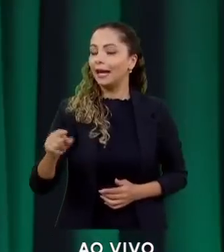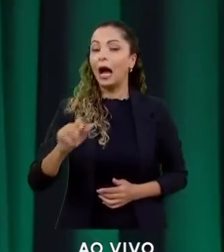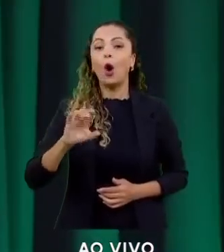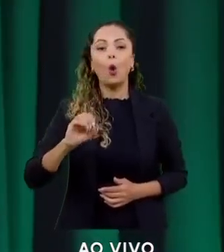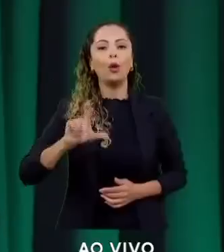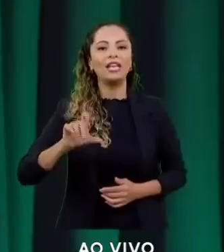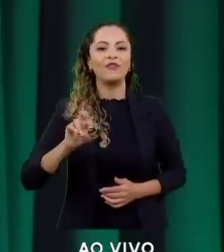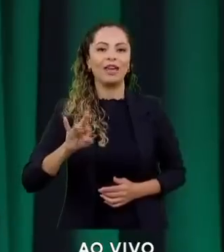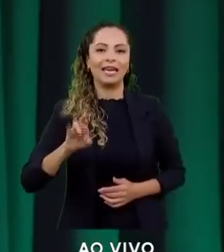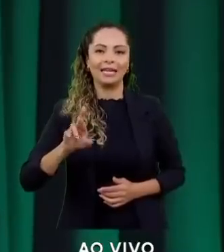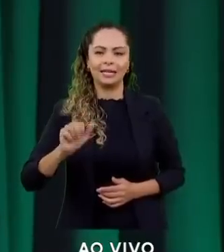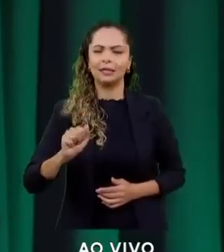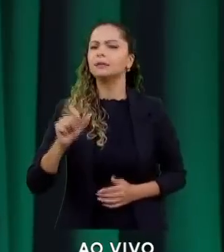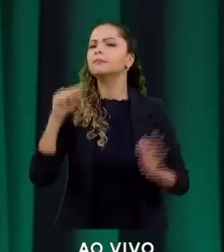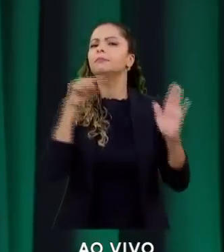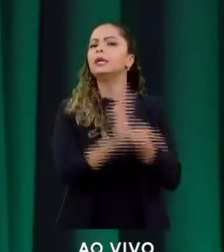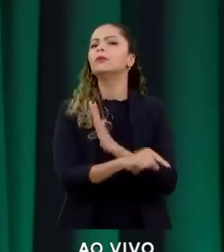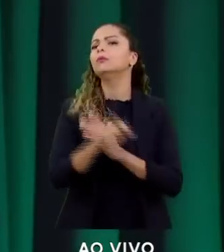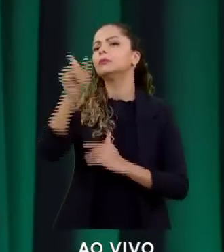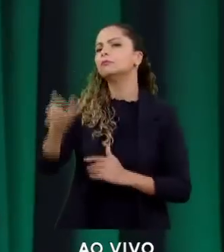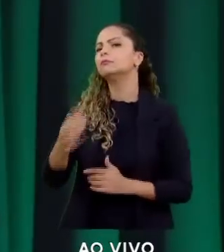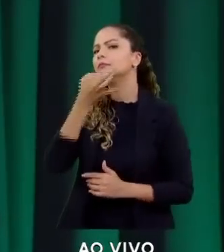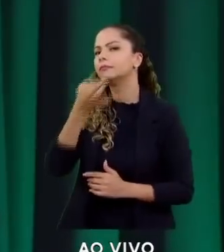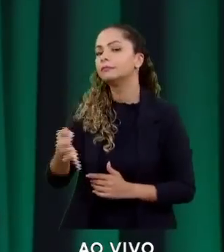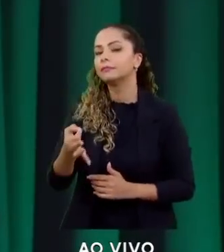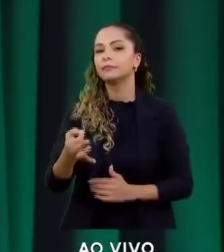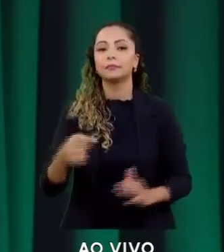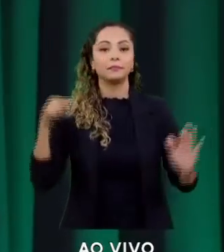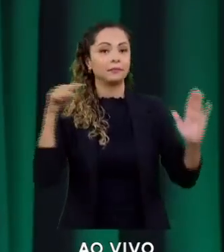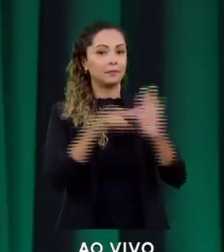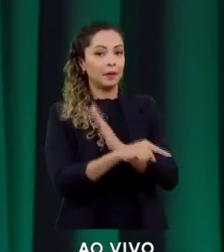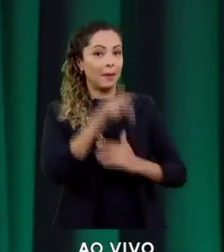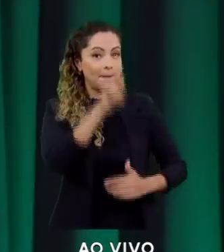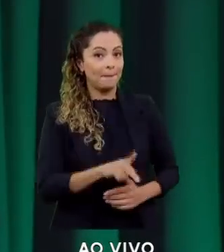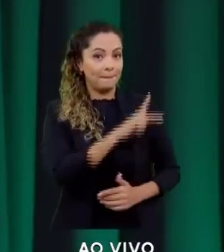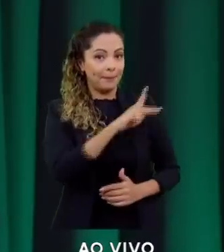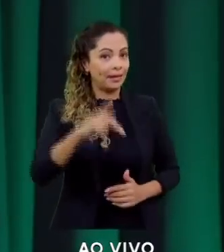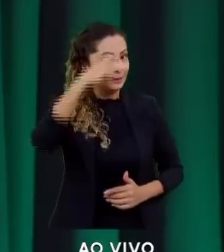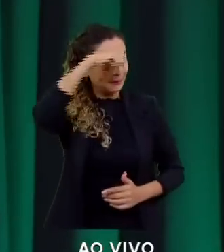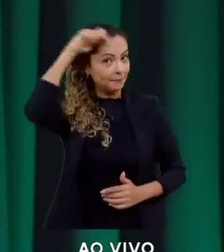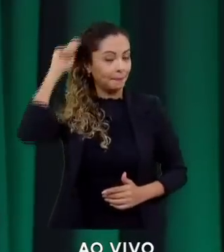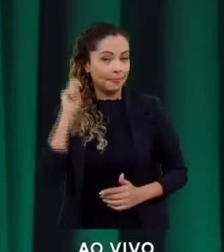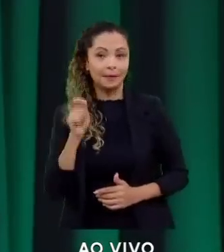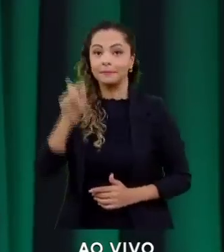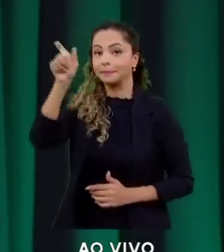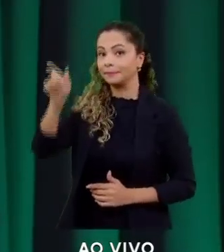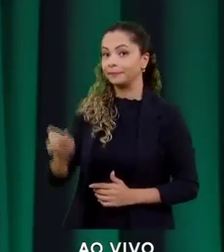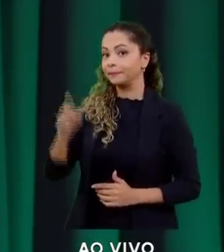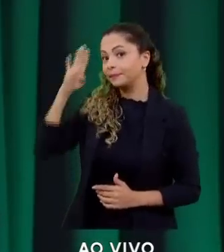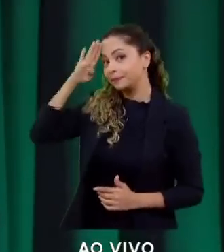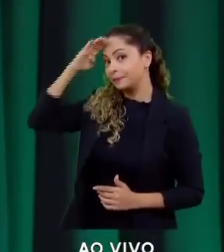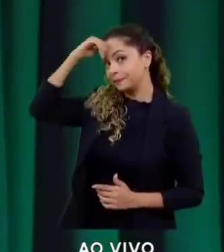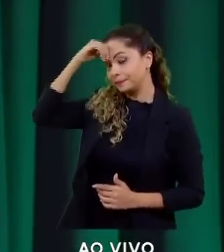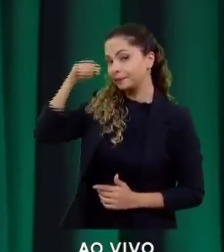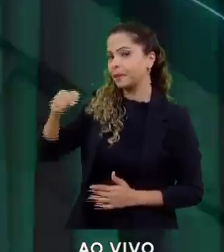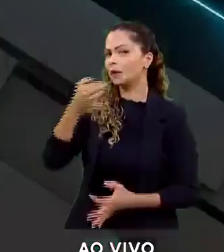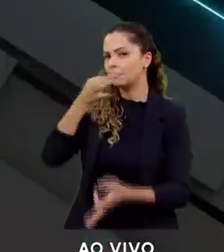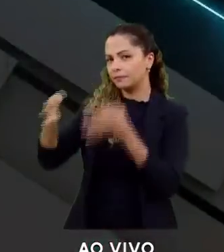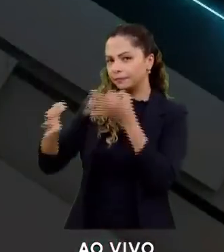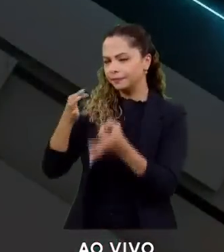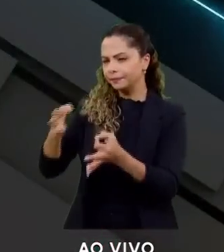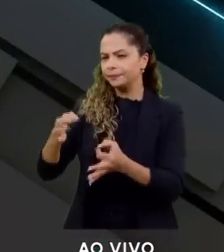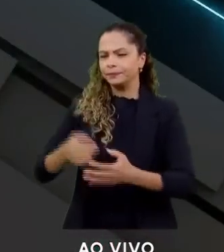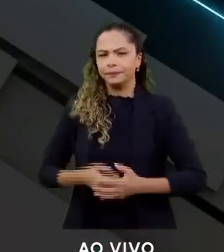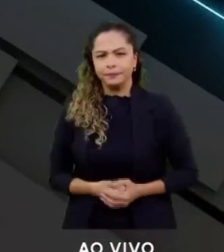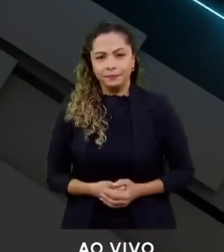Olá boa noite a todos minha pergunta vai para Padre kelmon com comentário de Filipe Davila candidato senhor só tá sentado